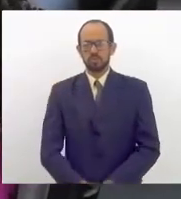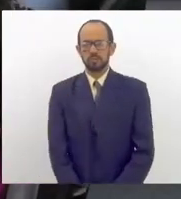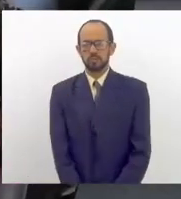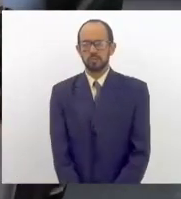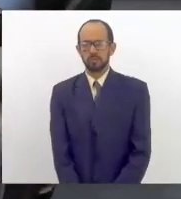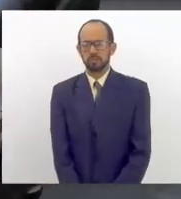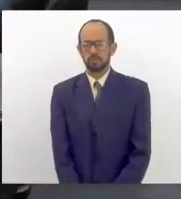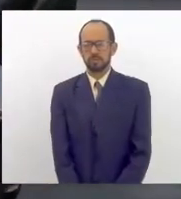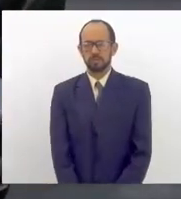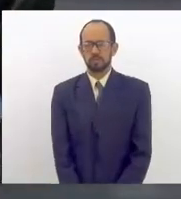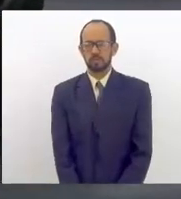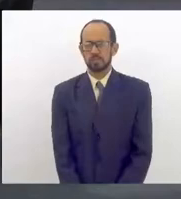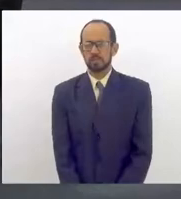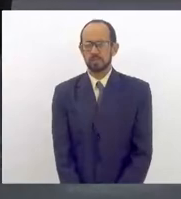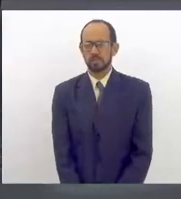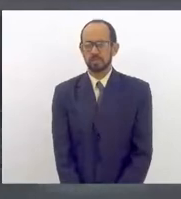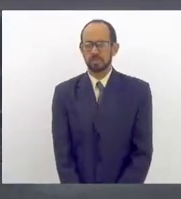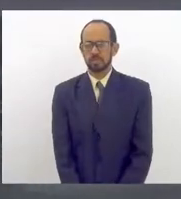O querido